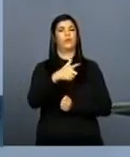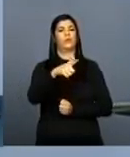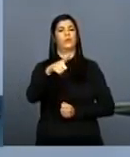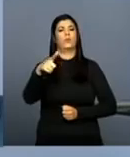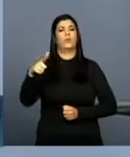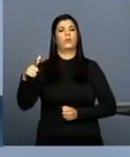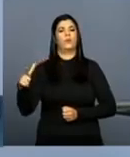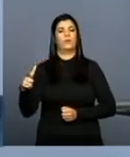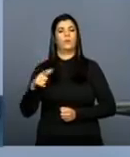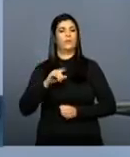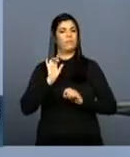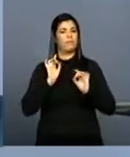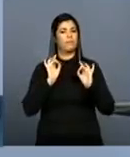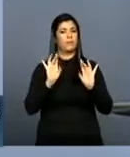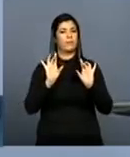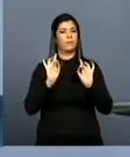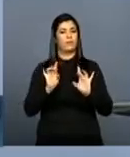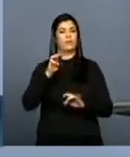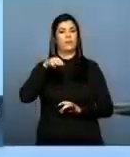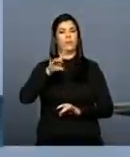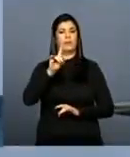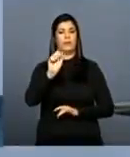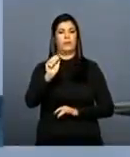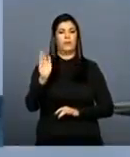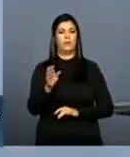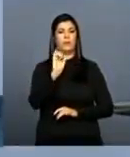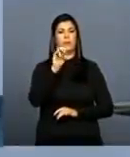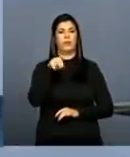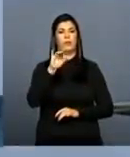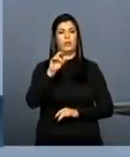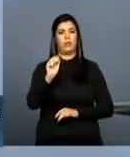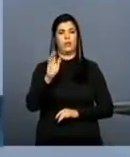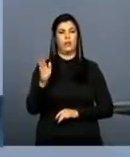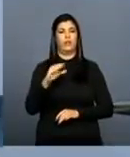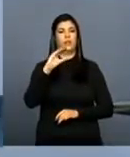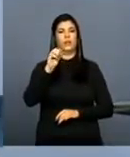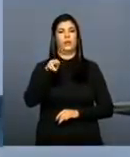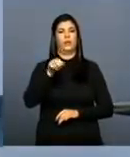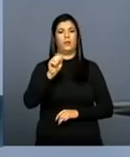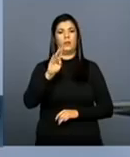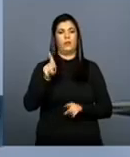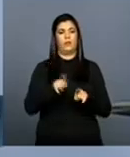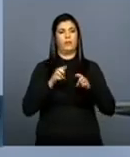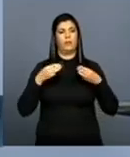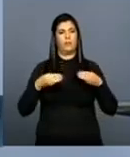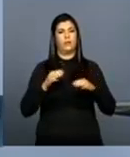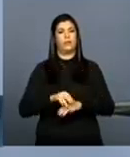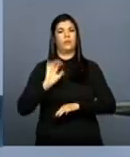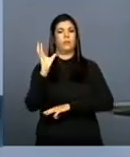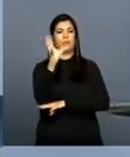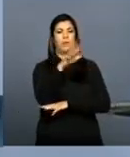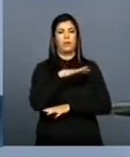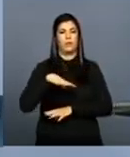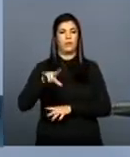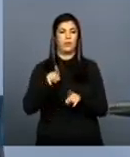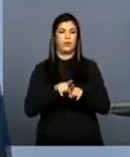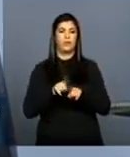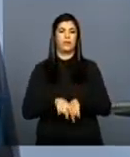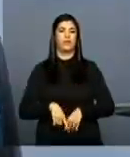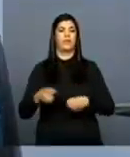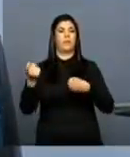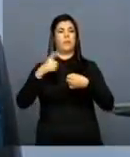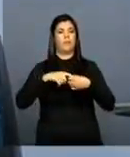muitos, em especial com o MDA, com o INCRA, com o CONAB, com o Ministério do Meio Ambiente, com parceiros dentro do governo federal, mas